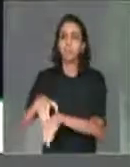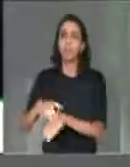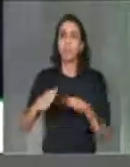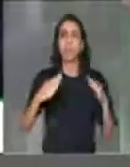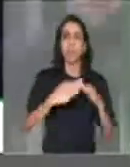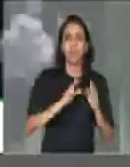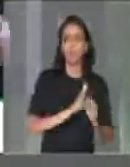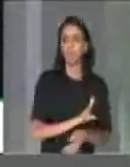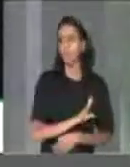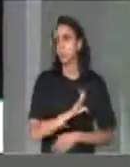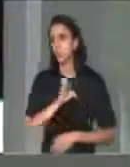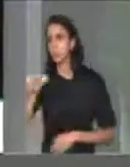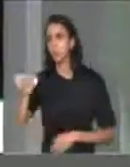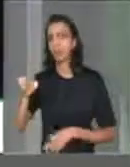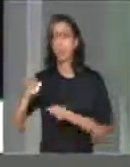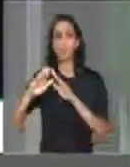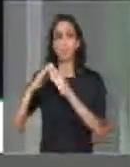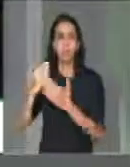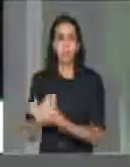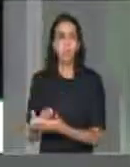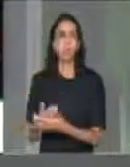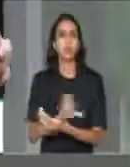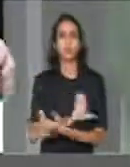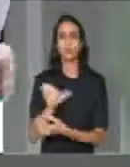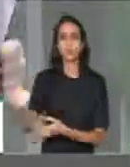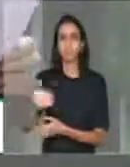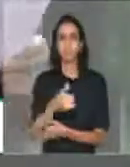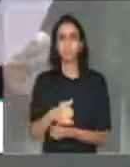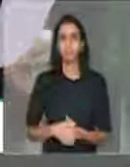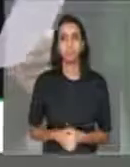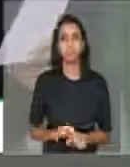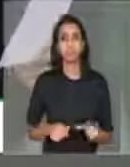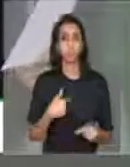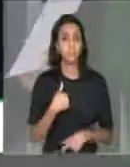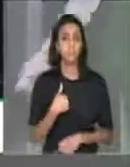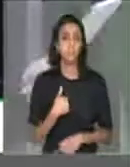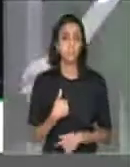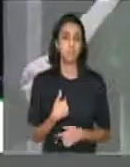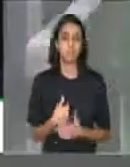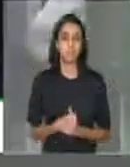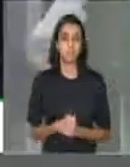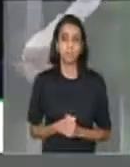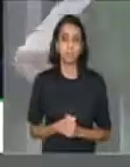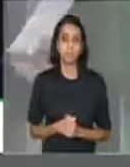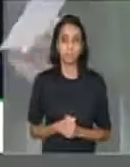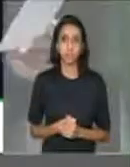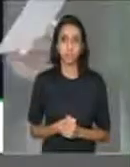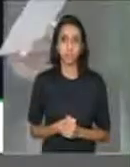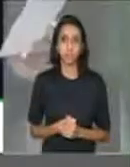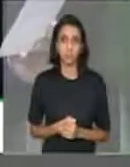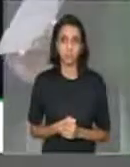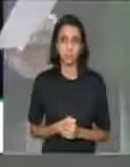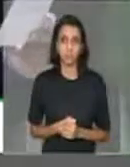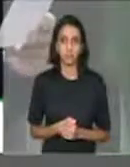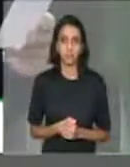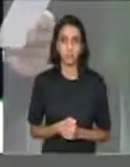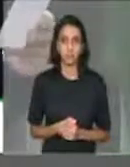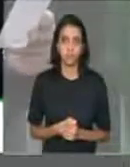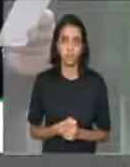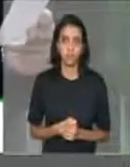muitas vezes não tem no município pequeno. Mas eu queria fechar essa fala, ex-reitor e